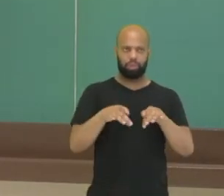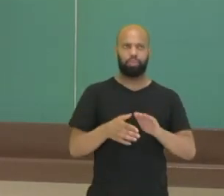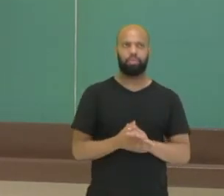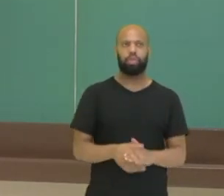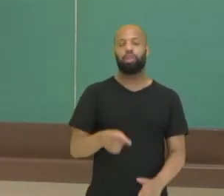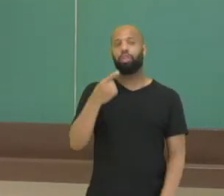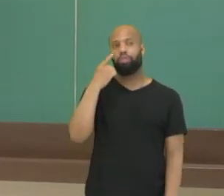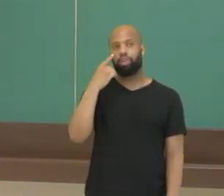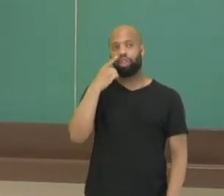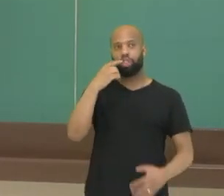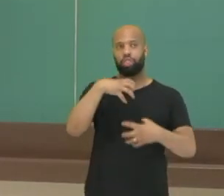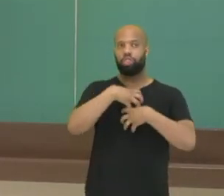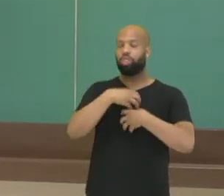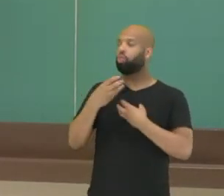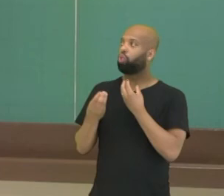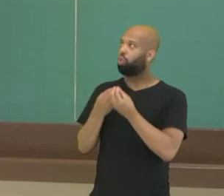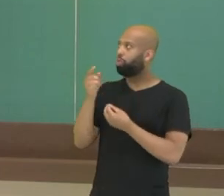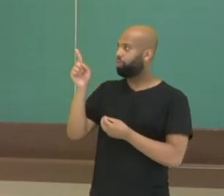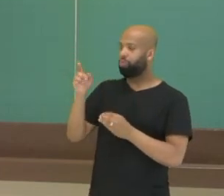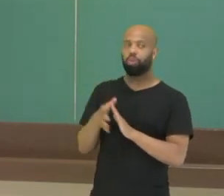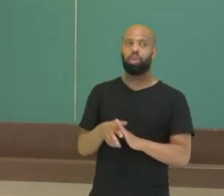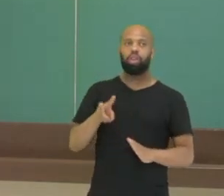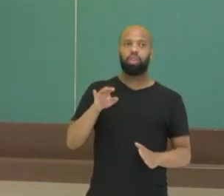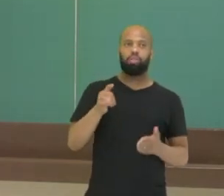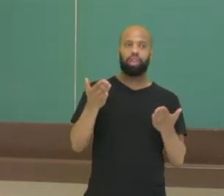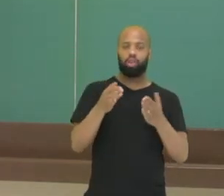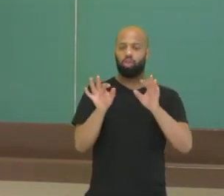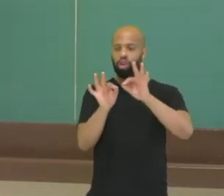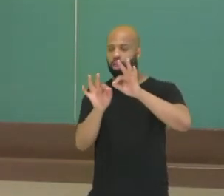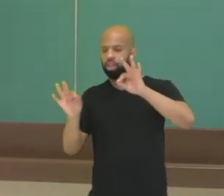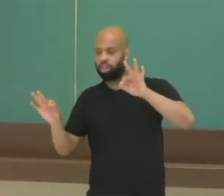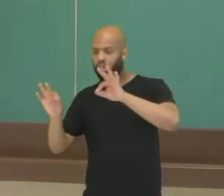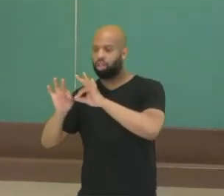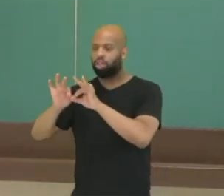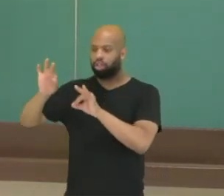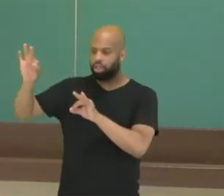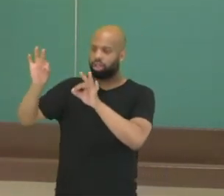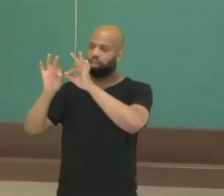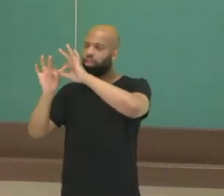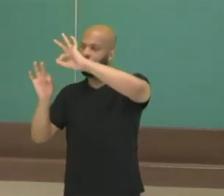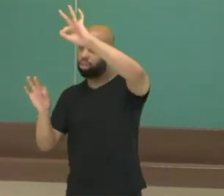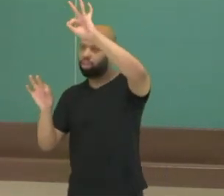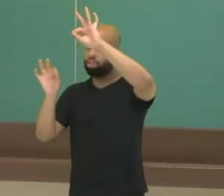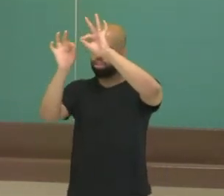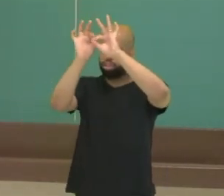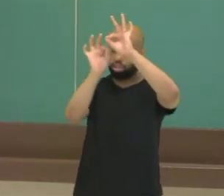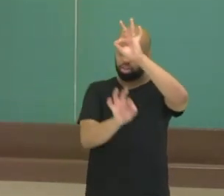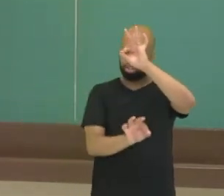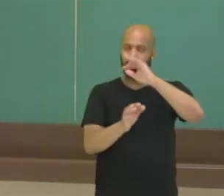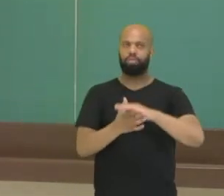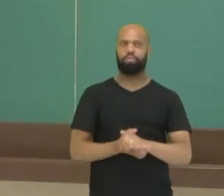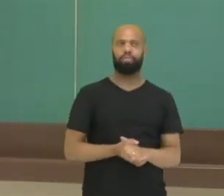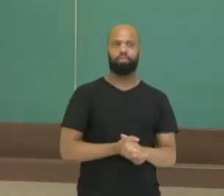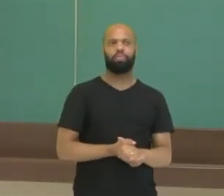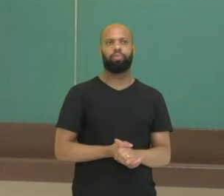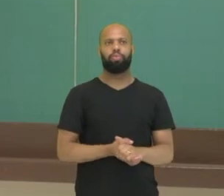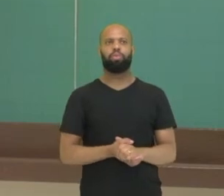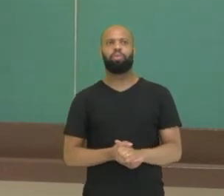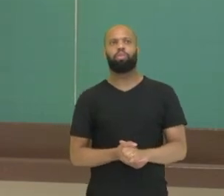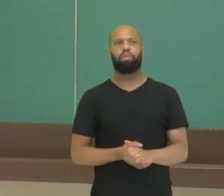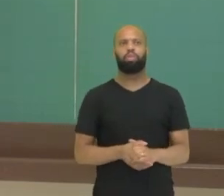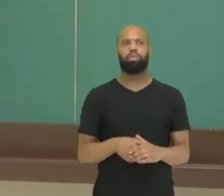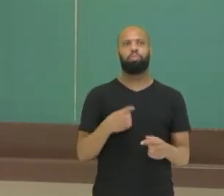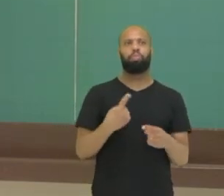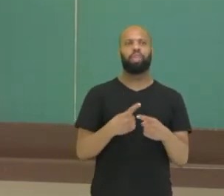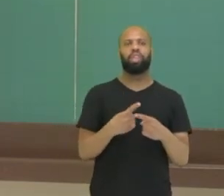Olha como é que fica a figura. A gente vai ligar os pontinhos que nós temos. Como nós chamamos de A', B', C' e D', a minha figura